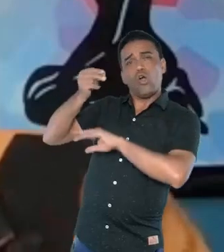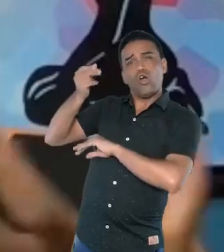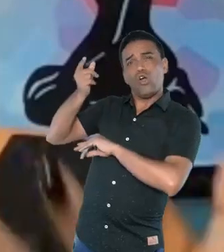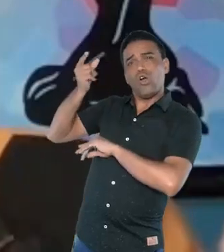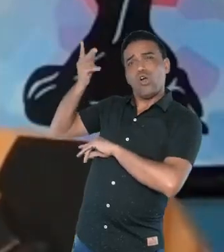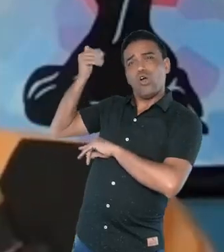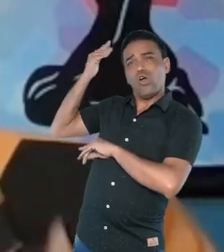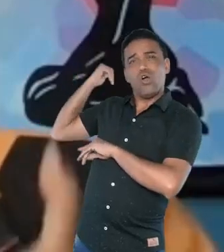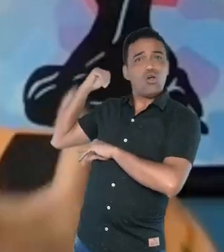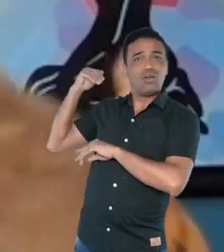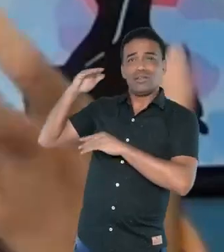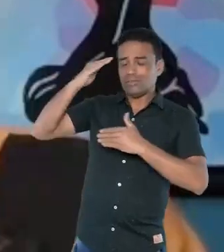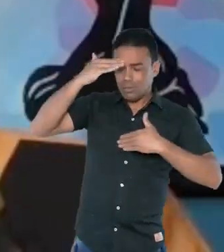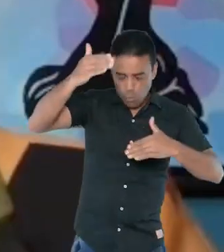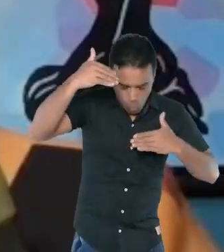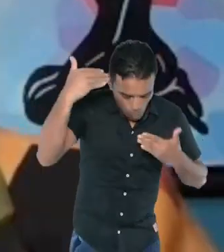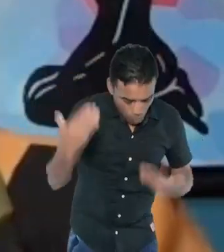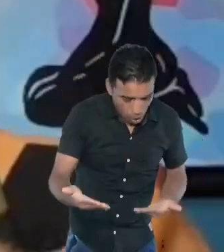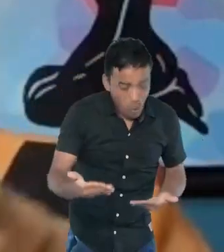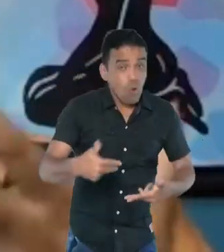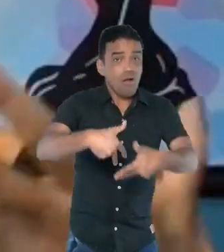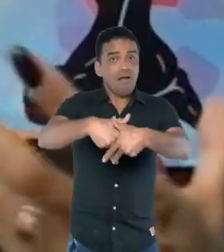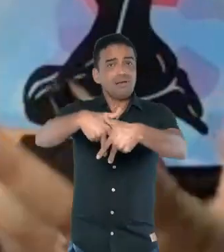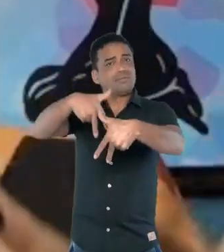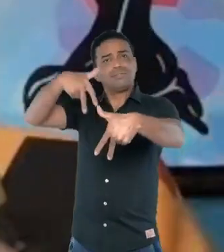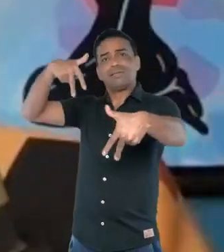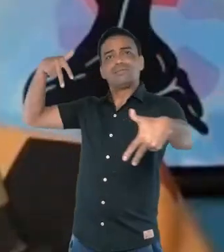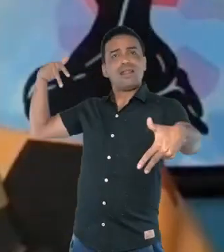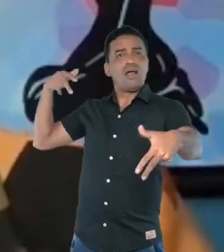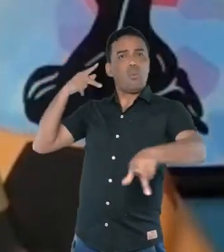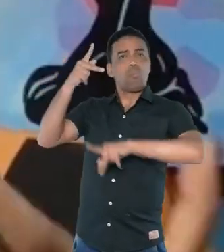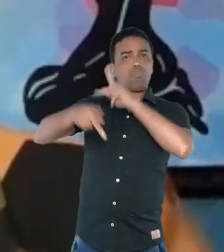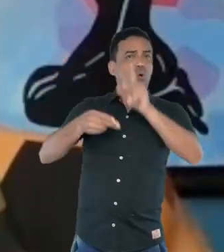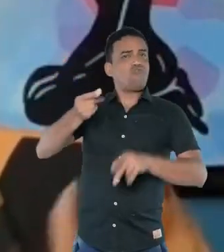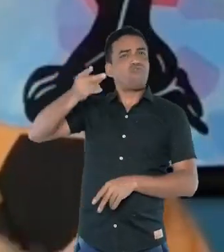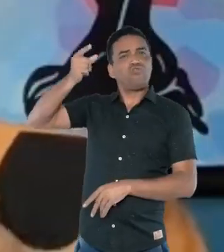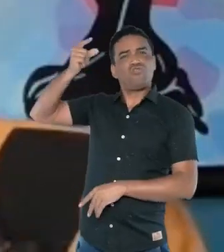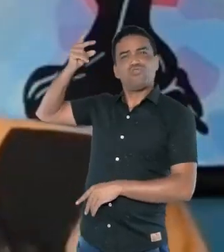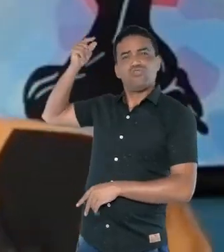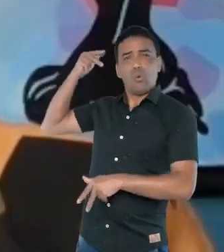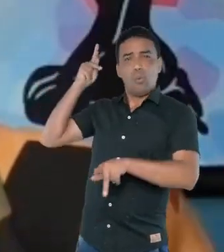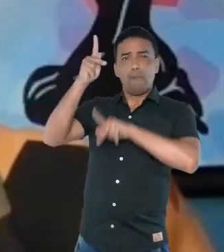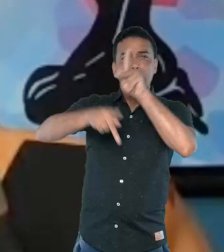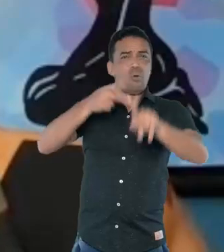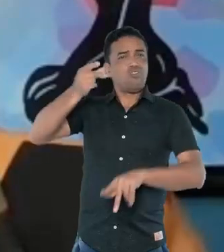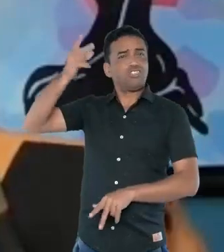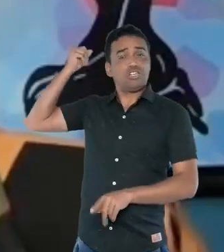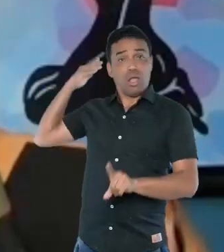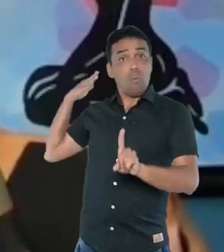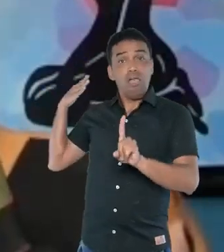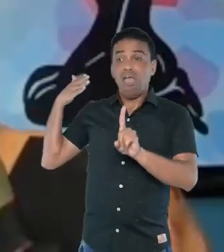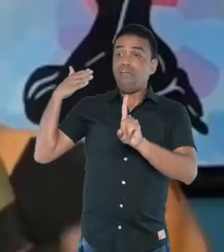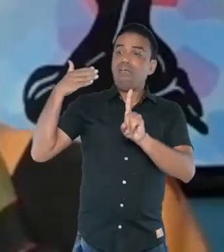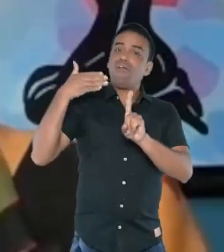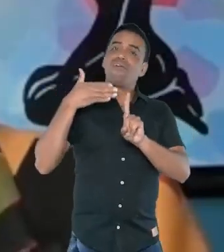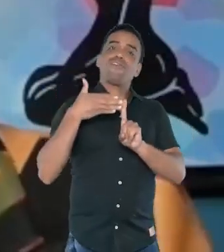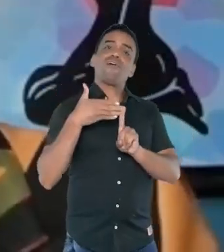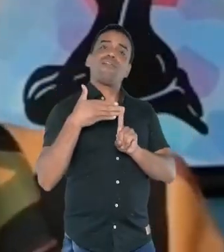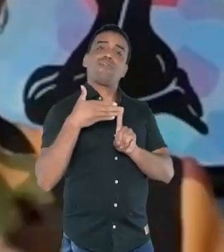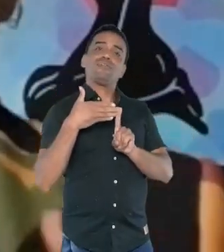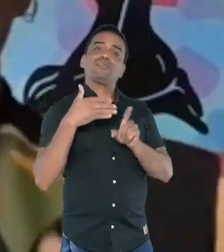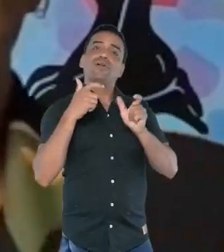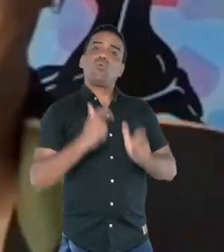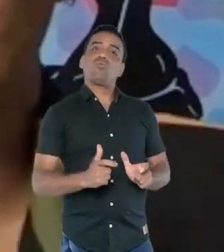plural, uma honra aos nossos ancestrais, e esse é um lugar de referência, esse é um lugar